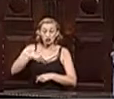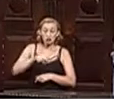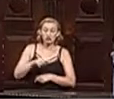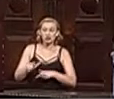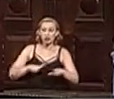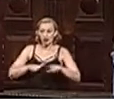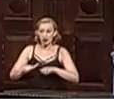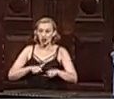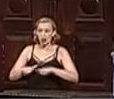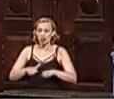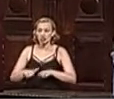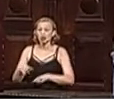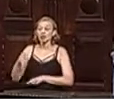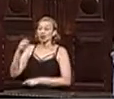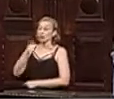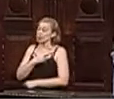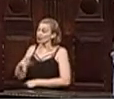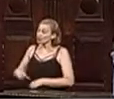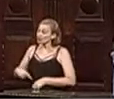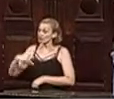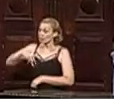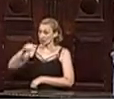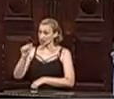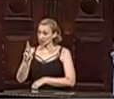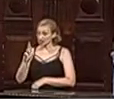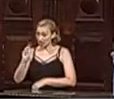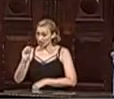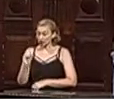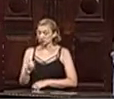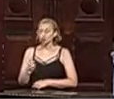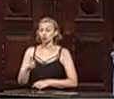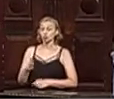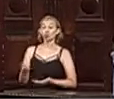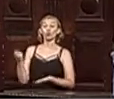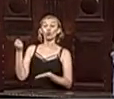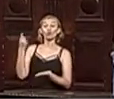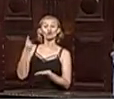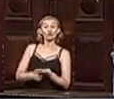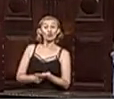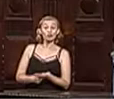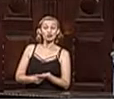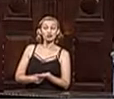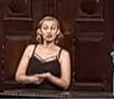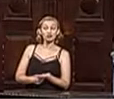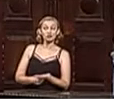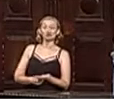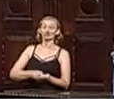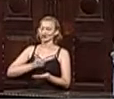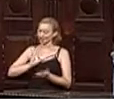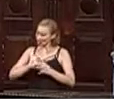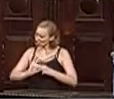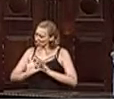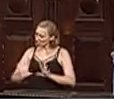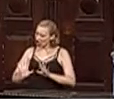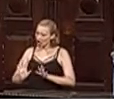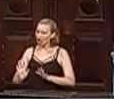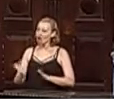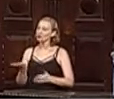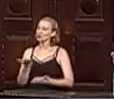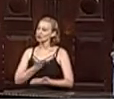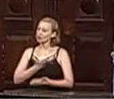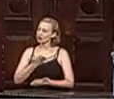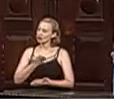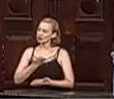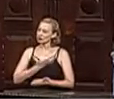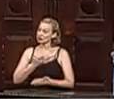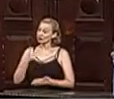o senhor assumiu um compromisso diante de 18 mil garis do Rio de Janeiro, de manter naquela companhia apenas funcionários de